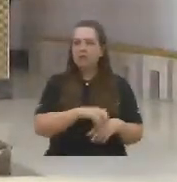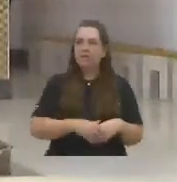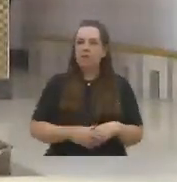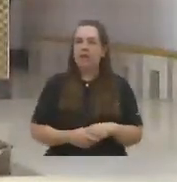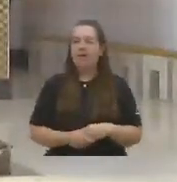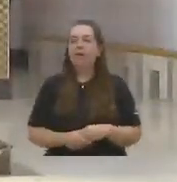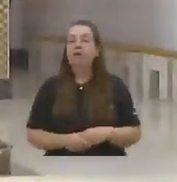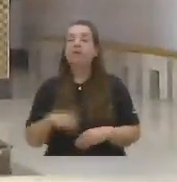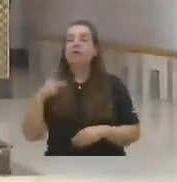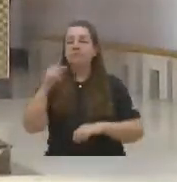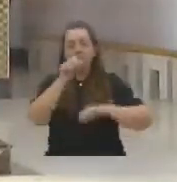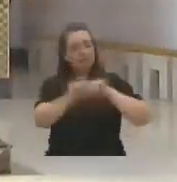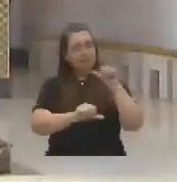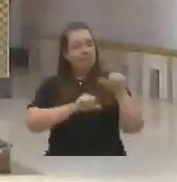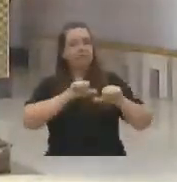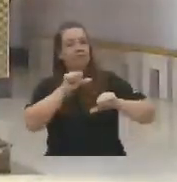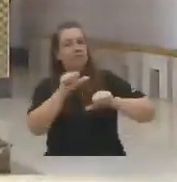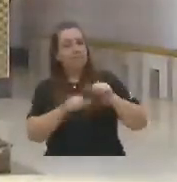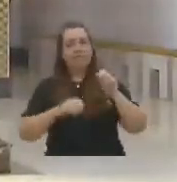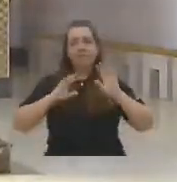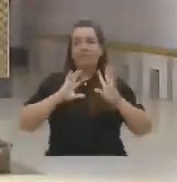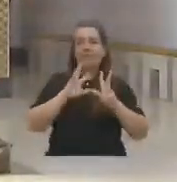amor, o que renova